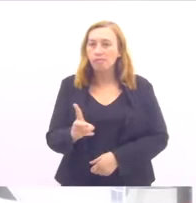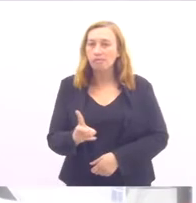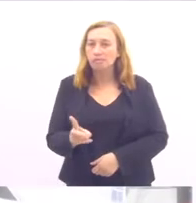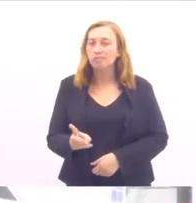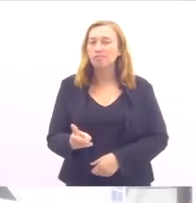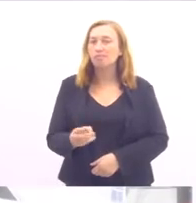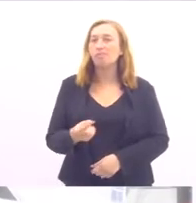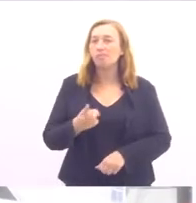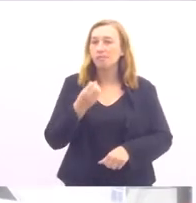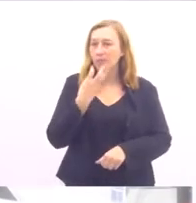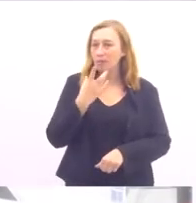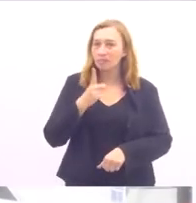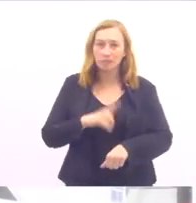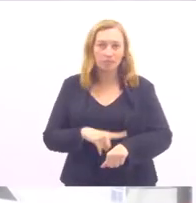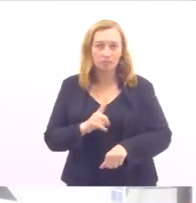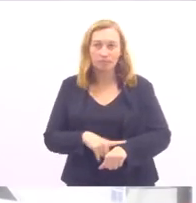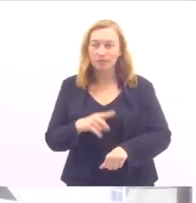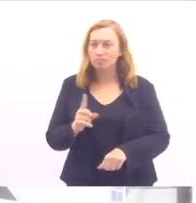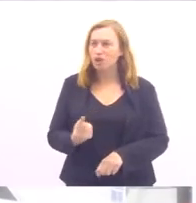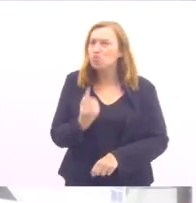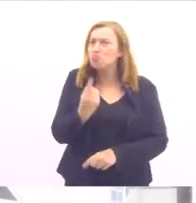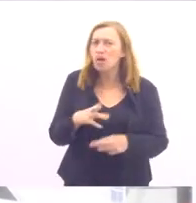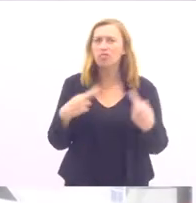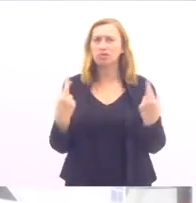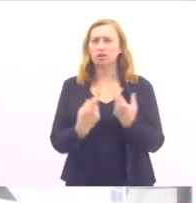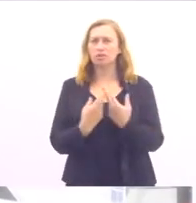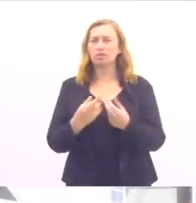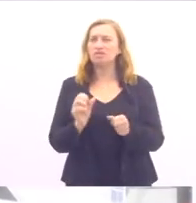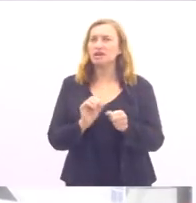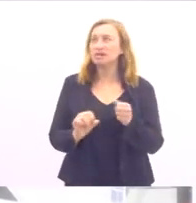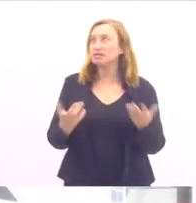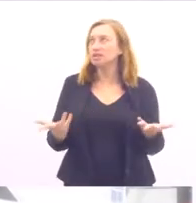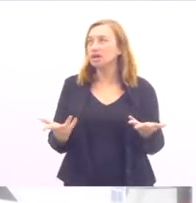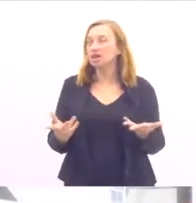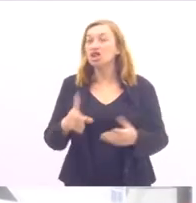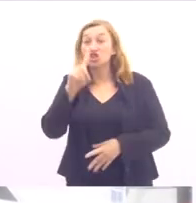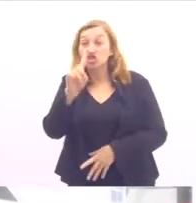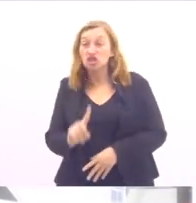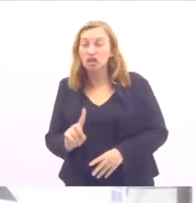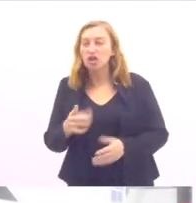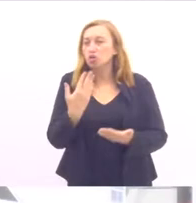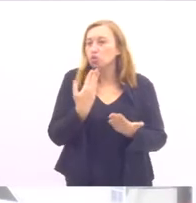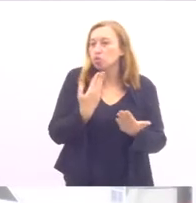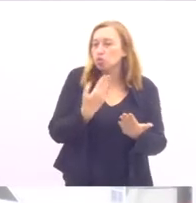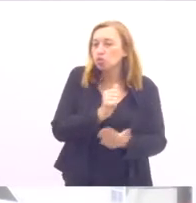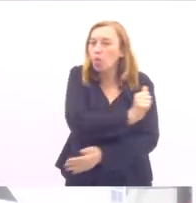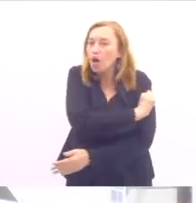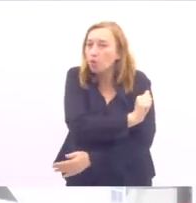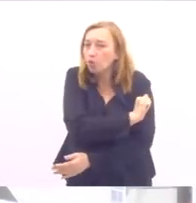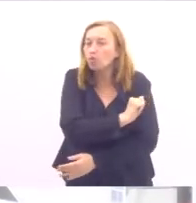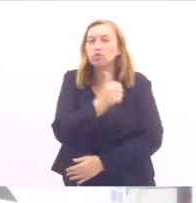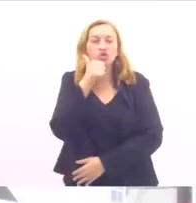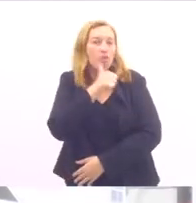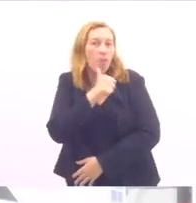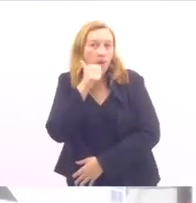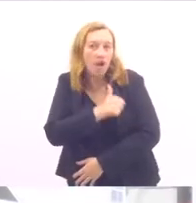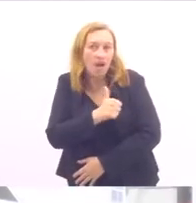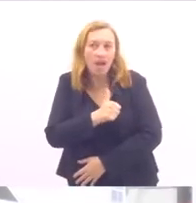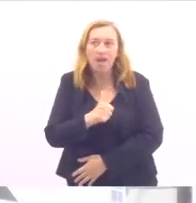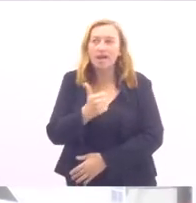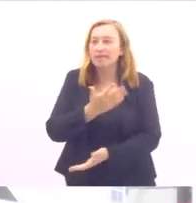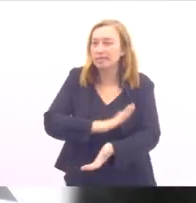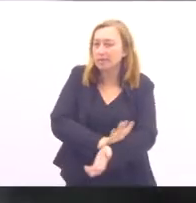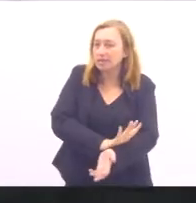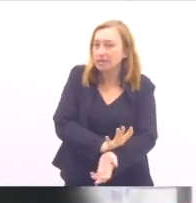causas, né? Não tem uma audiência que a gente faz sobre direito de estudante, de mulher, a questão